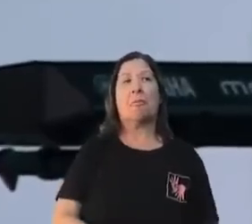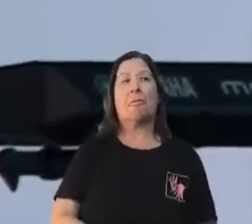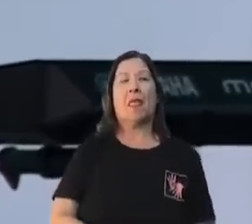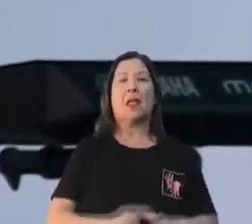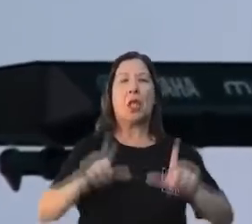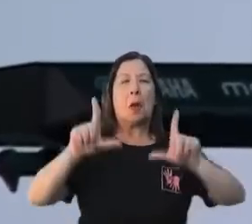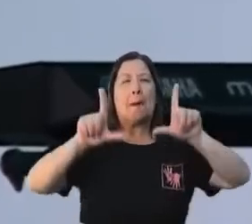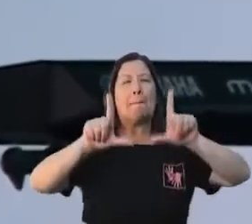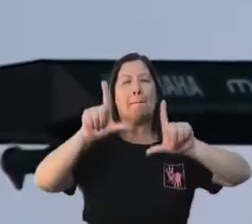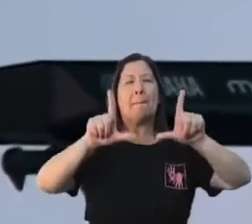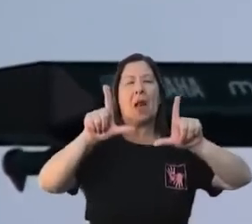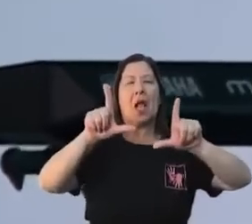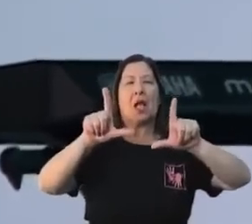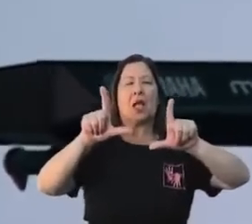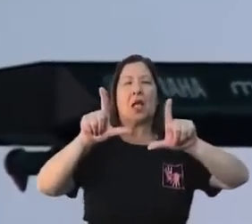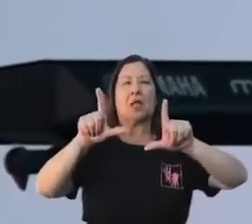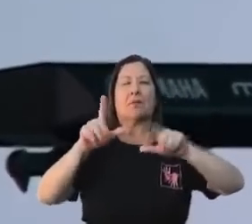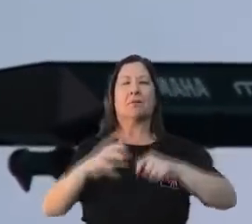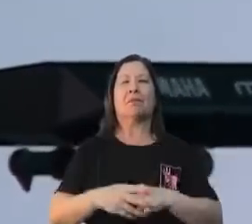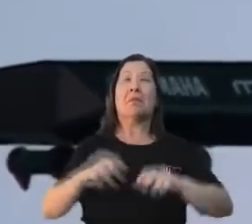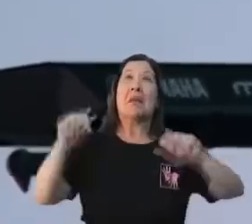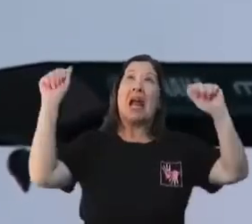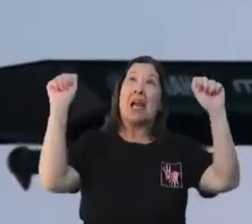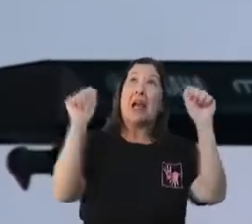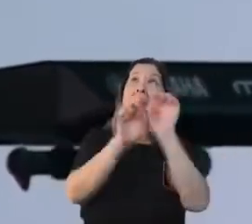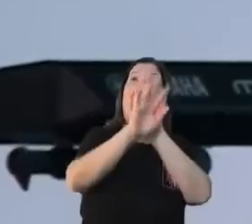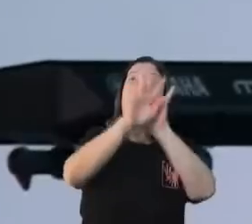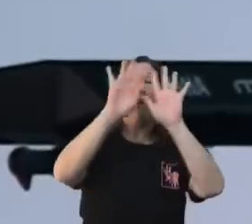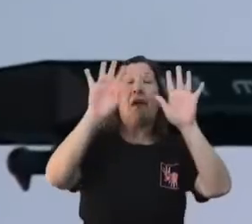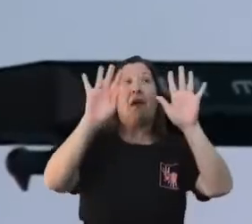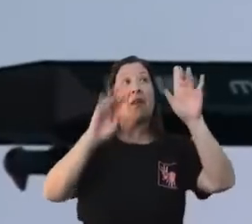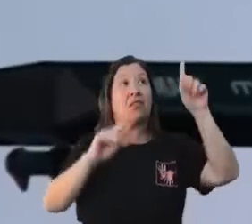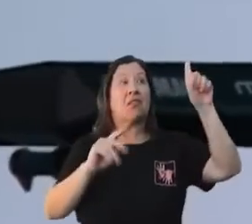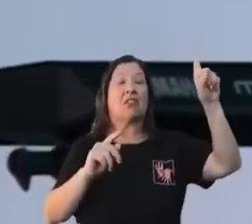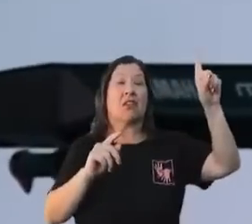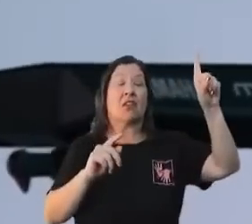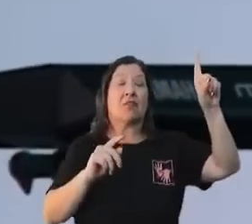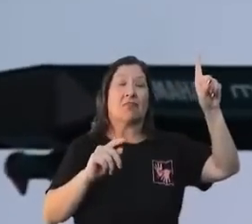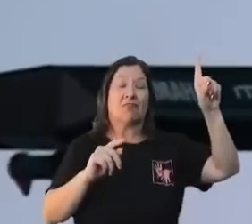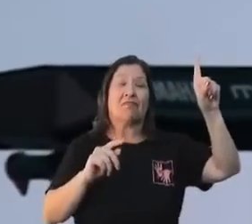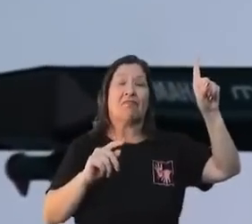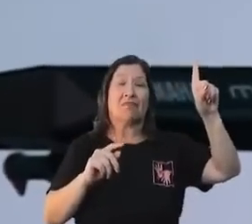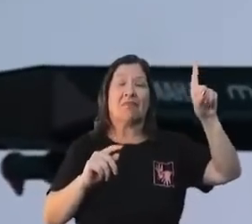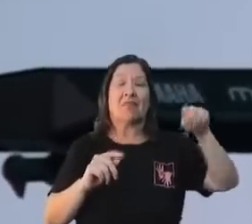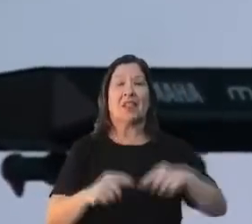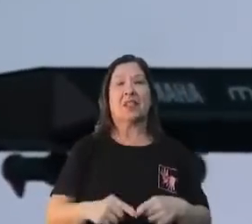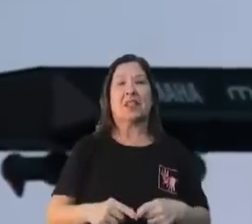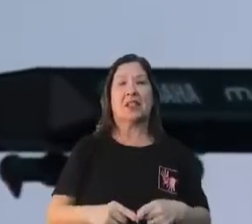bronze na parede, para a glória de Deus, e em memória de David Livingstone.